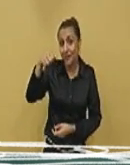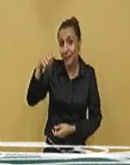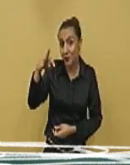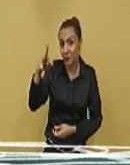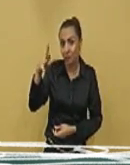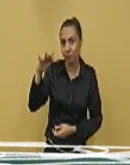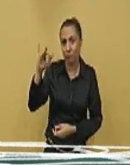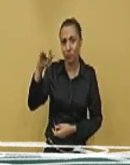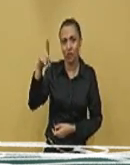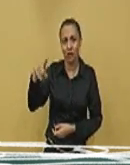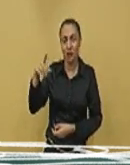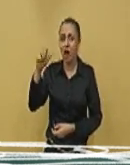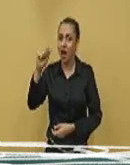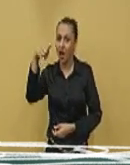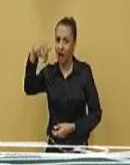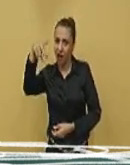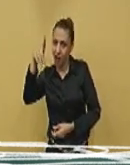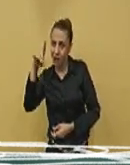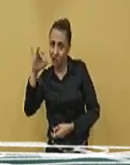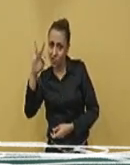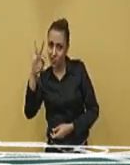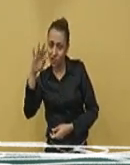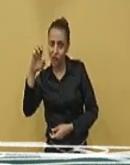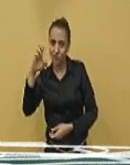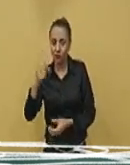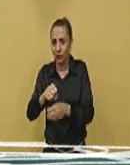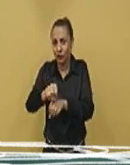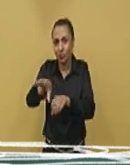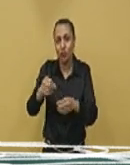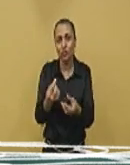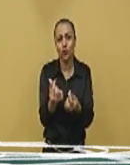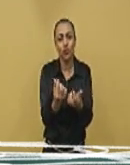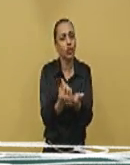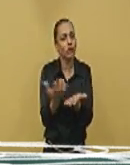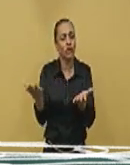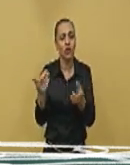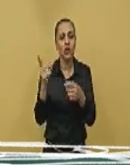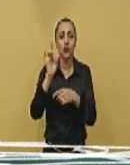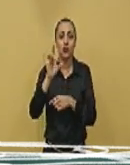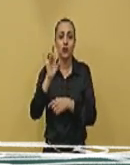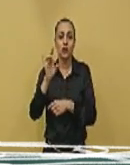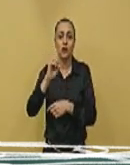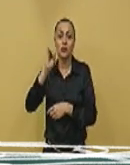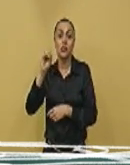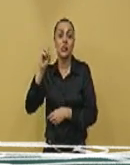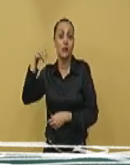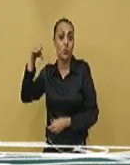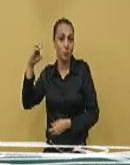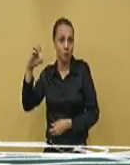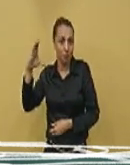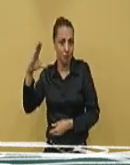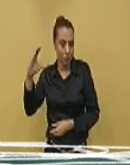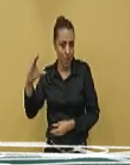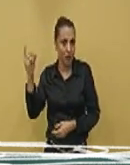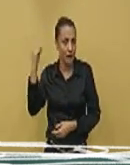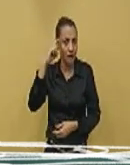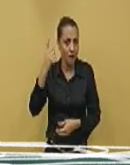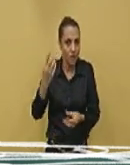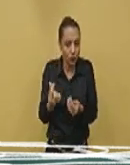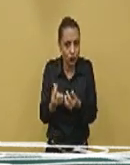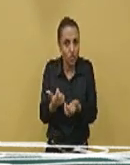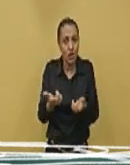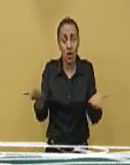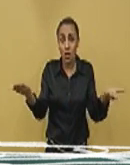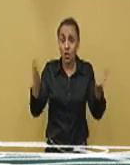não distribui dinheiro. A Andif se propõe fórmulas para o MEC para a distribuição do dinheiro para as universidades federais. E nós somos atuantes